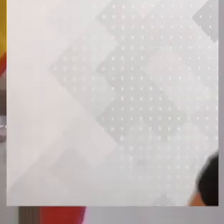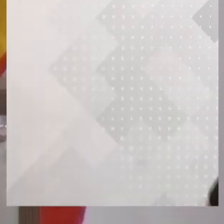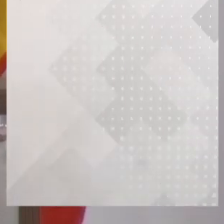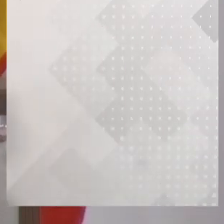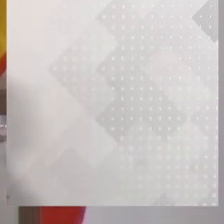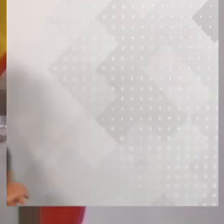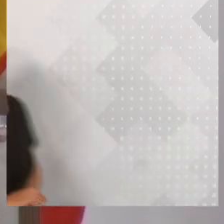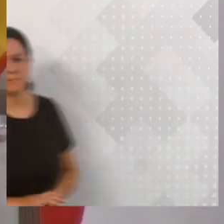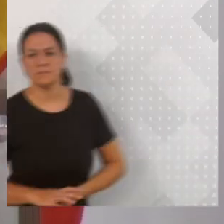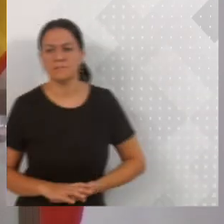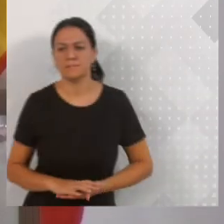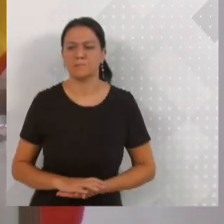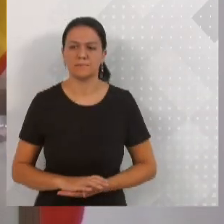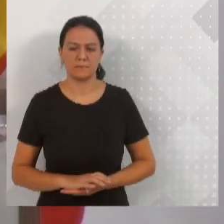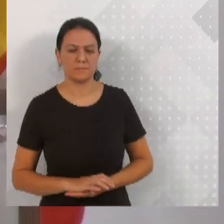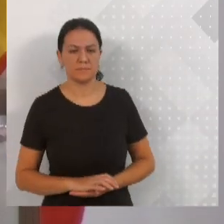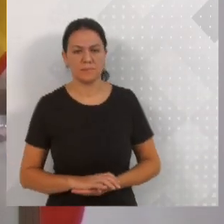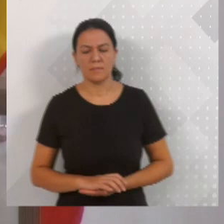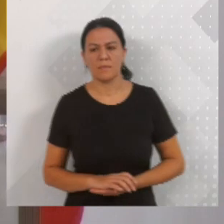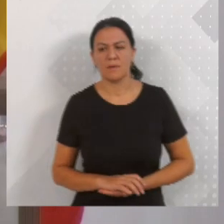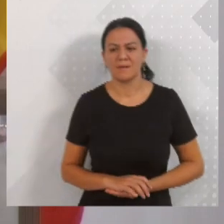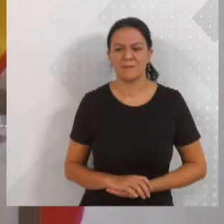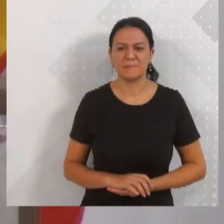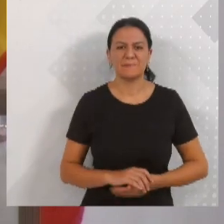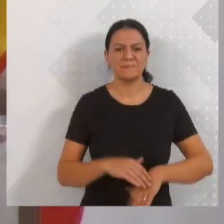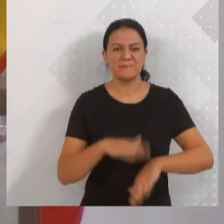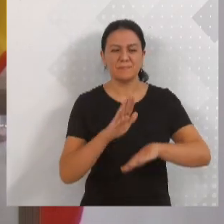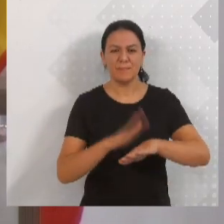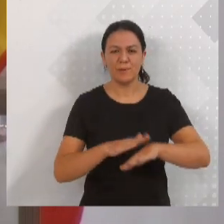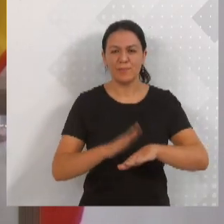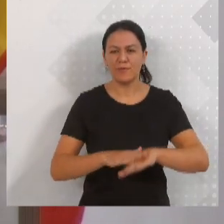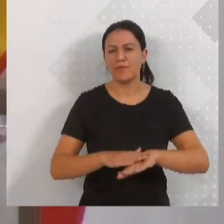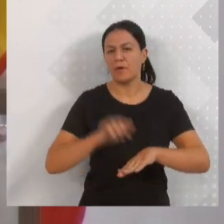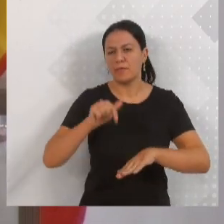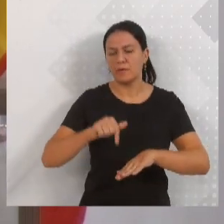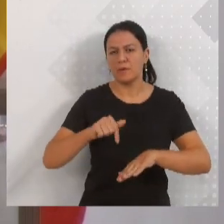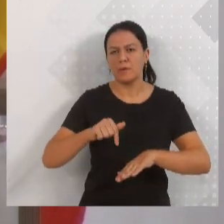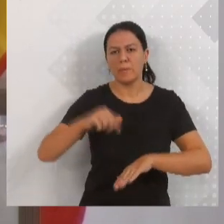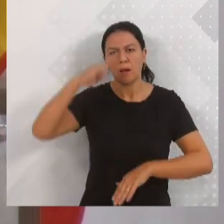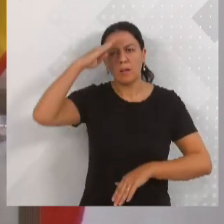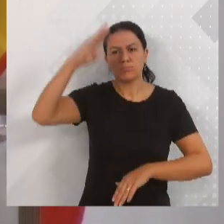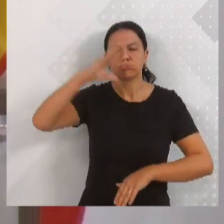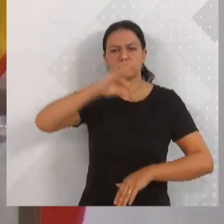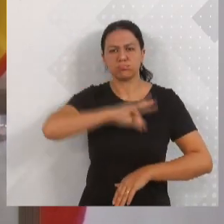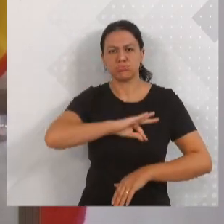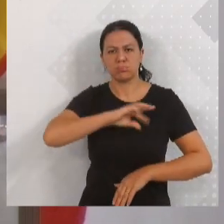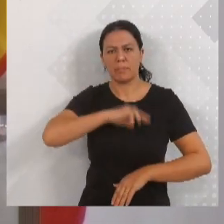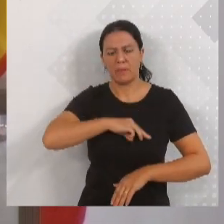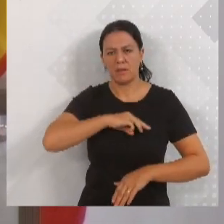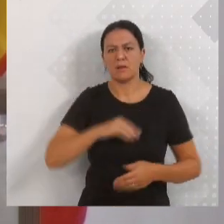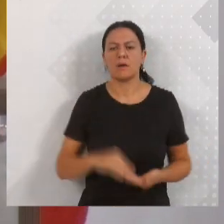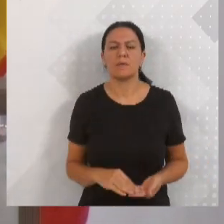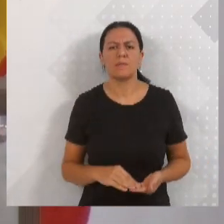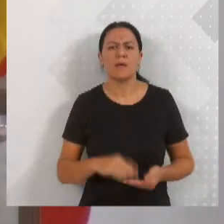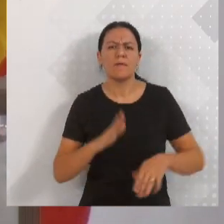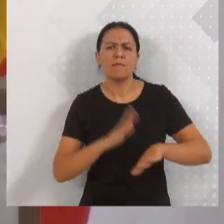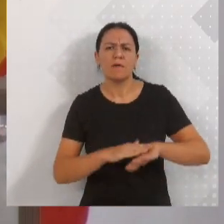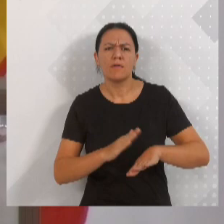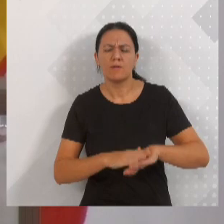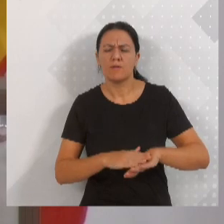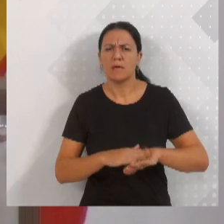pela pela polícia militar só para os senhores terem uma uma ideia eh cerca